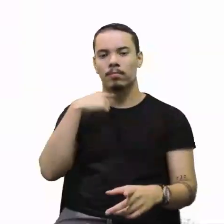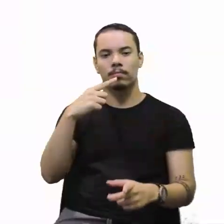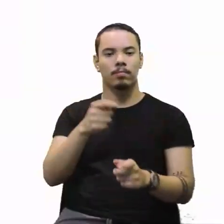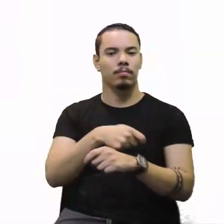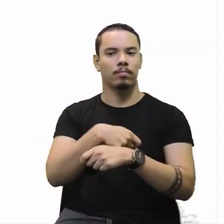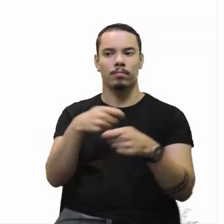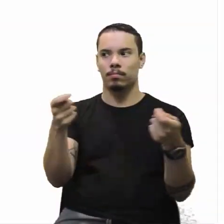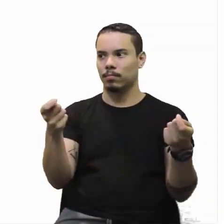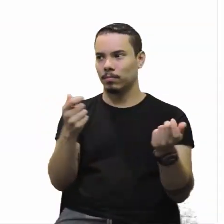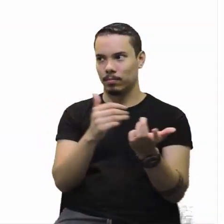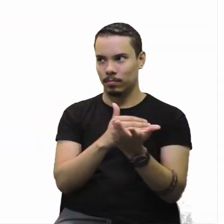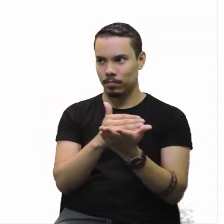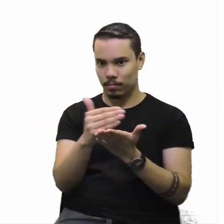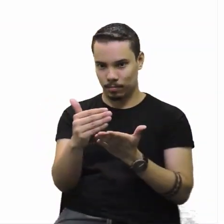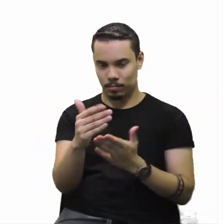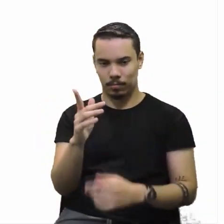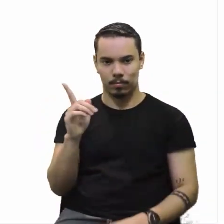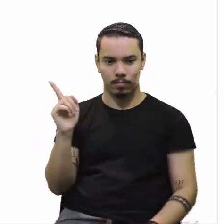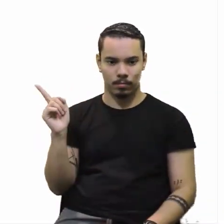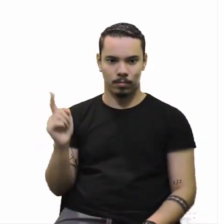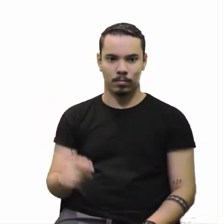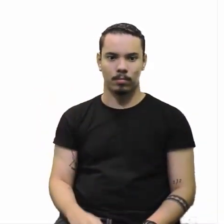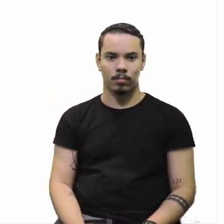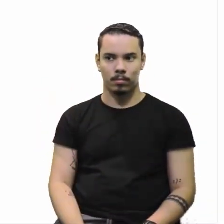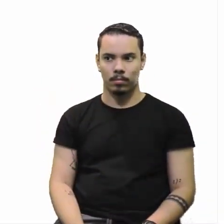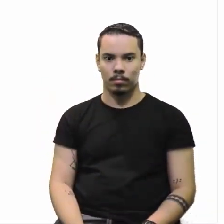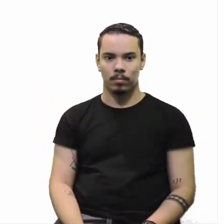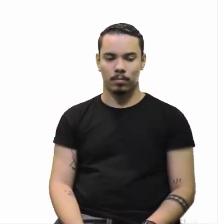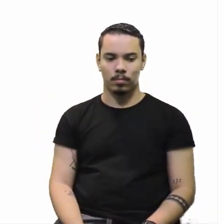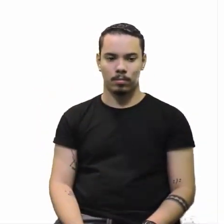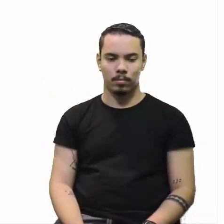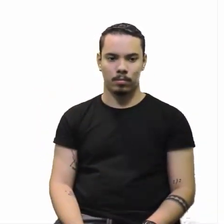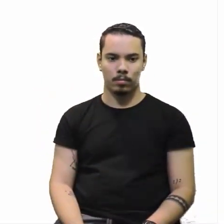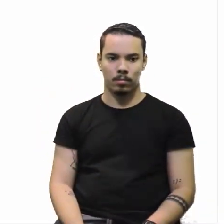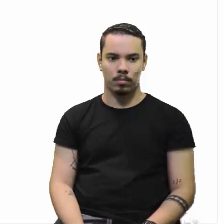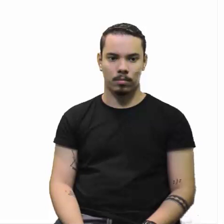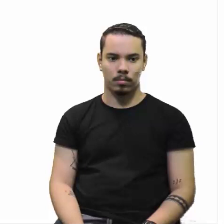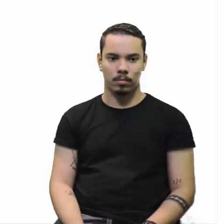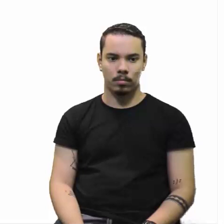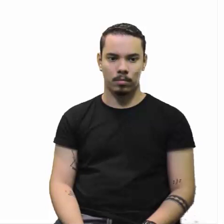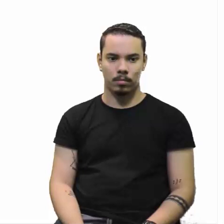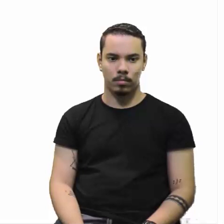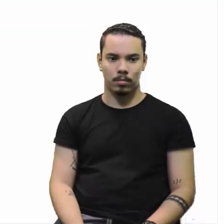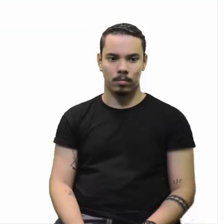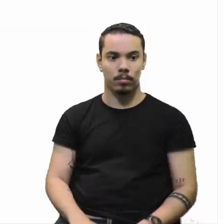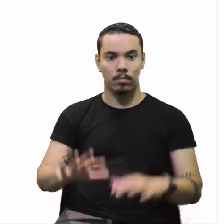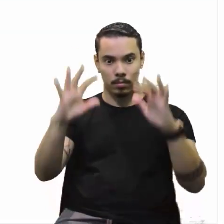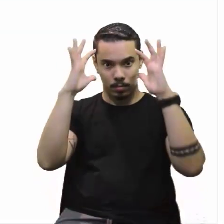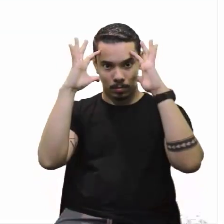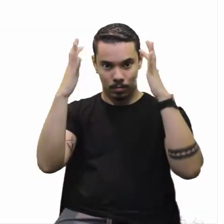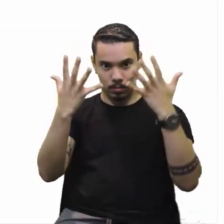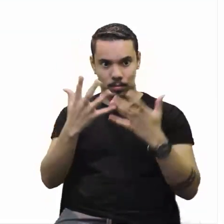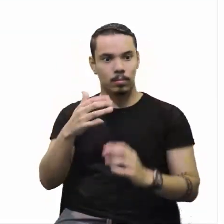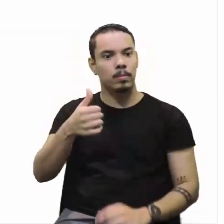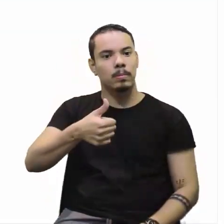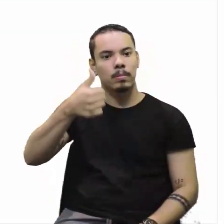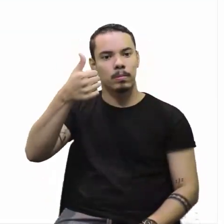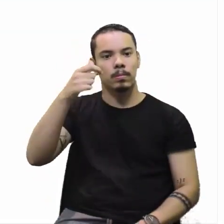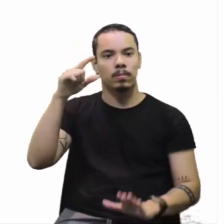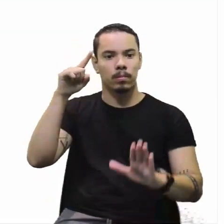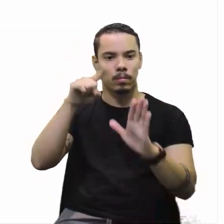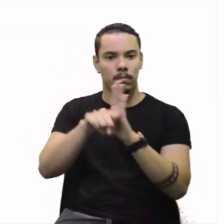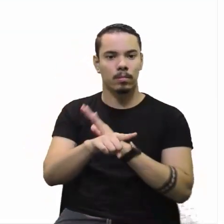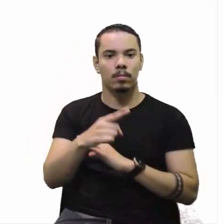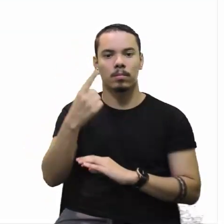então. Vamos lá, começando, então. Tirando dúvidas. Resolução da atividade de sala. Questão número 1.